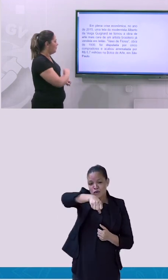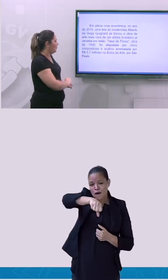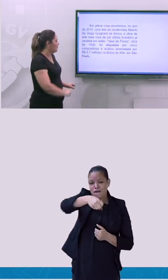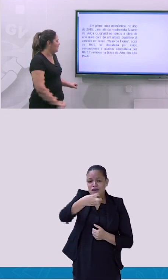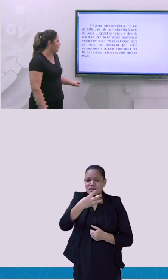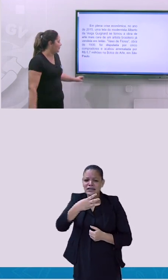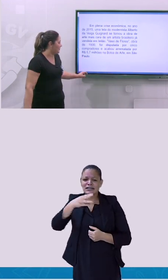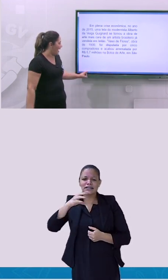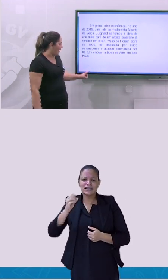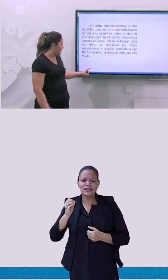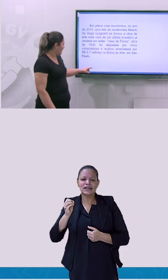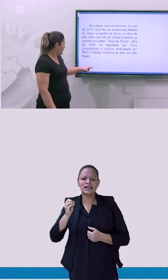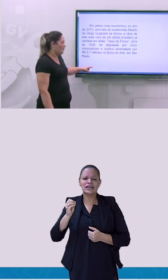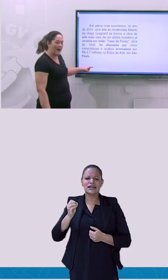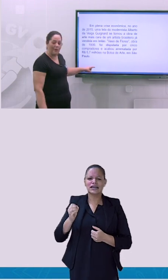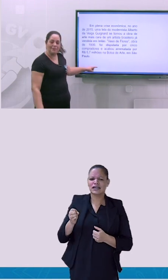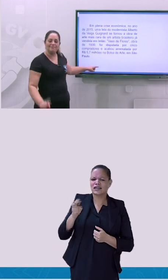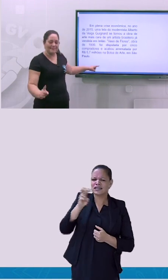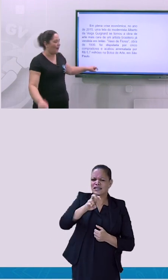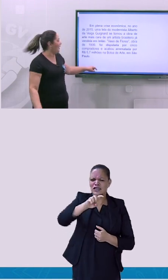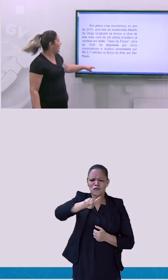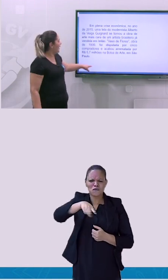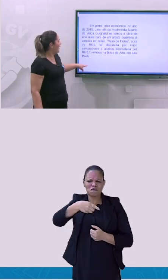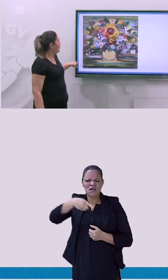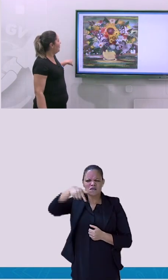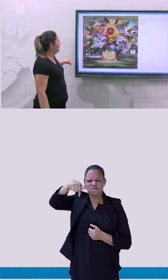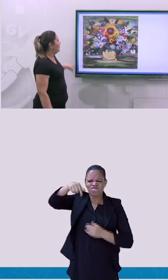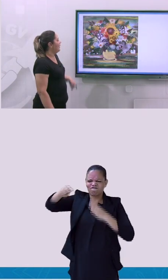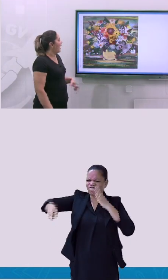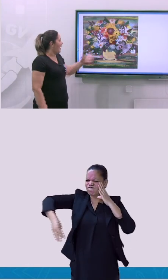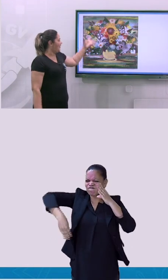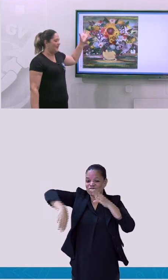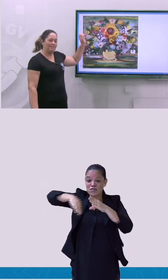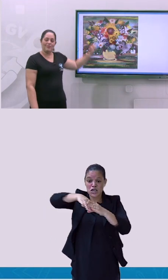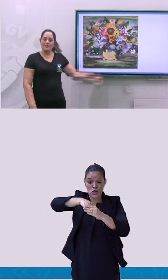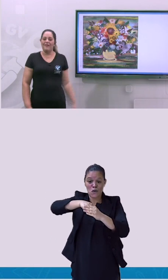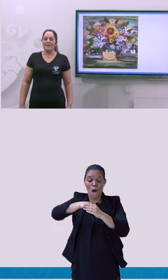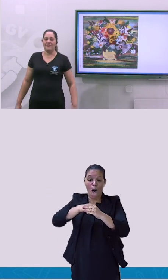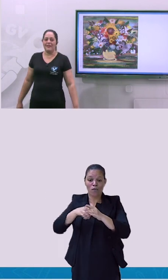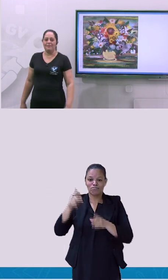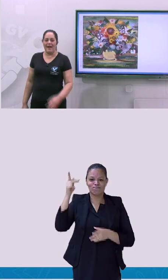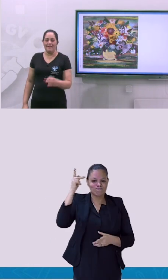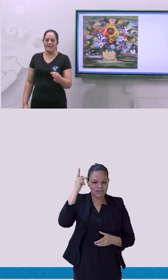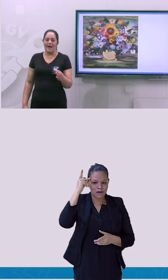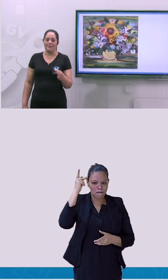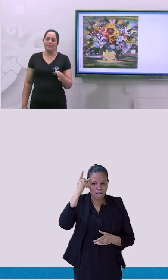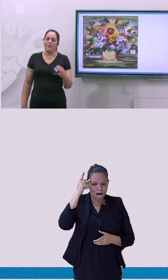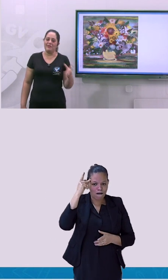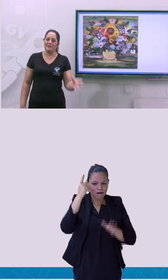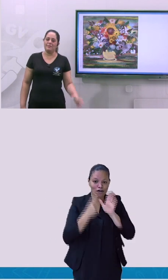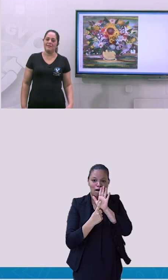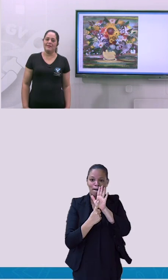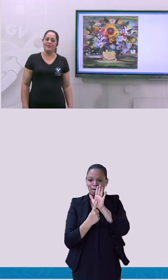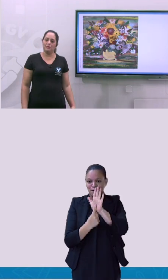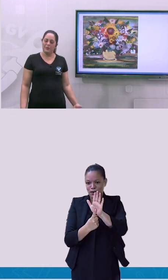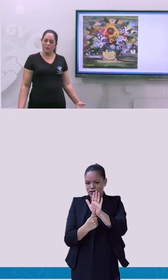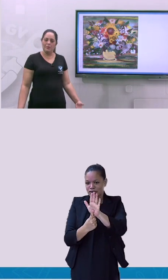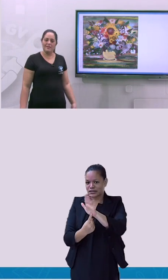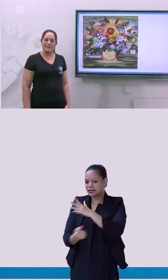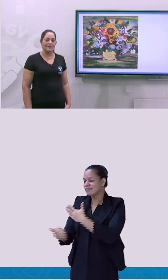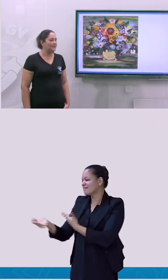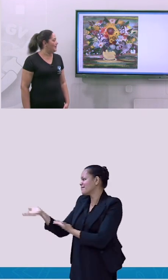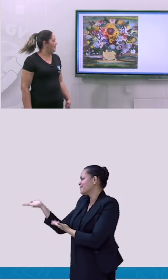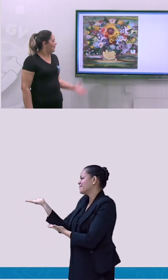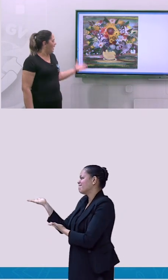5.700.000 na Bolsa de Valores de Arte em São Paulo. Olha que legal! Aqui, o vaso dele mais caro do artista brasileiro, de um